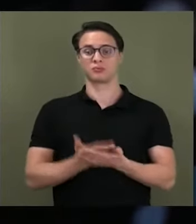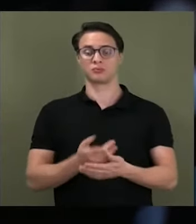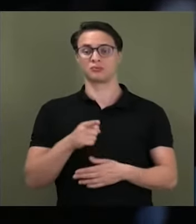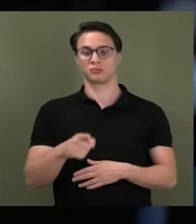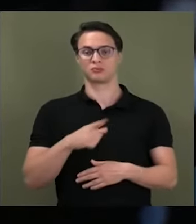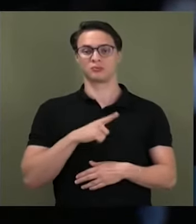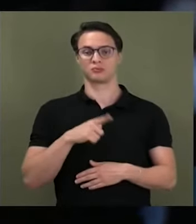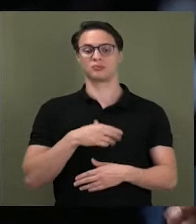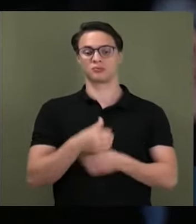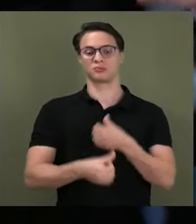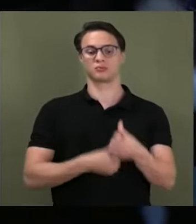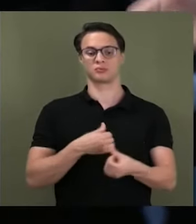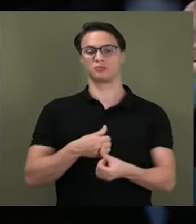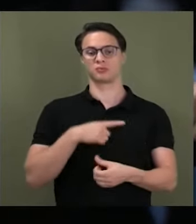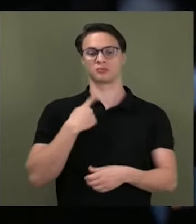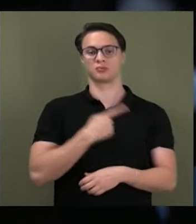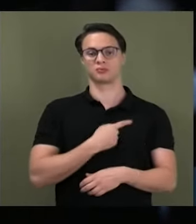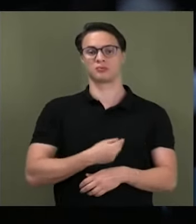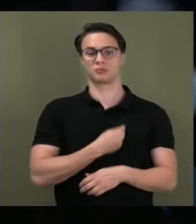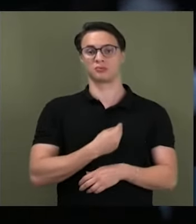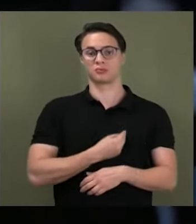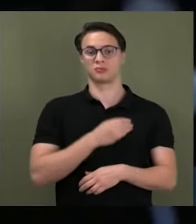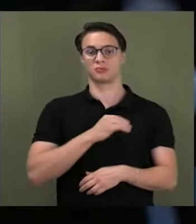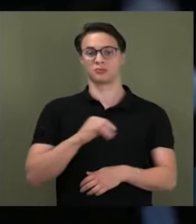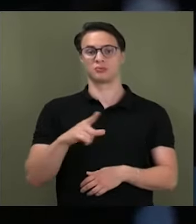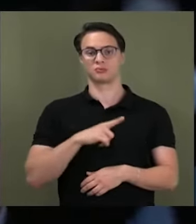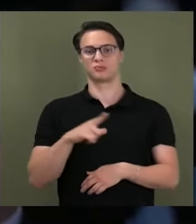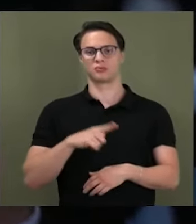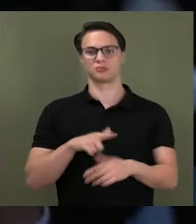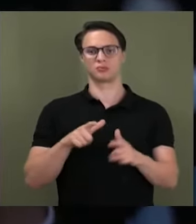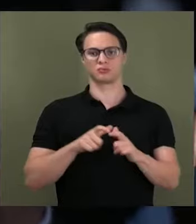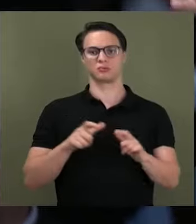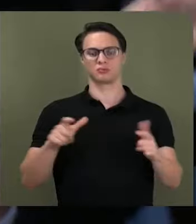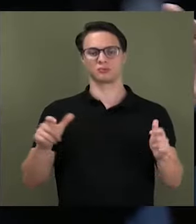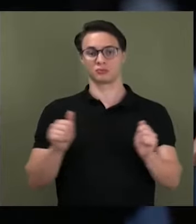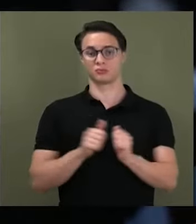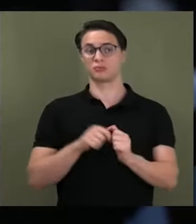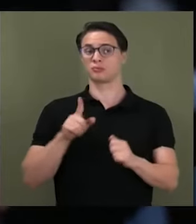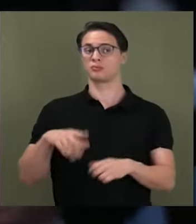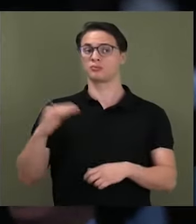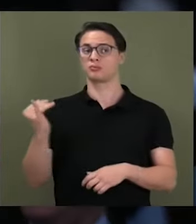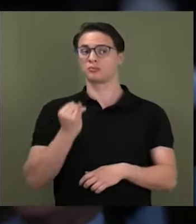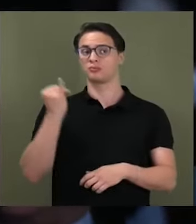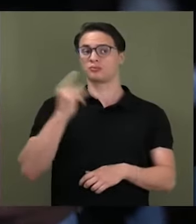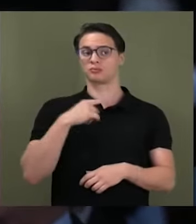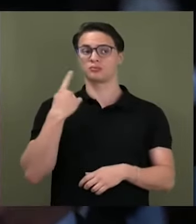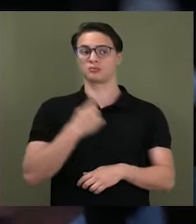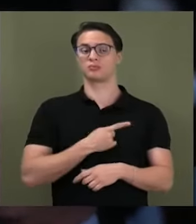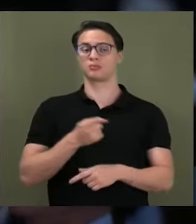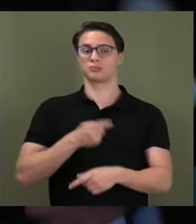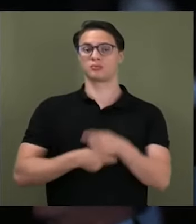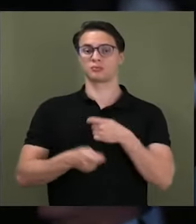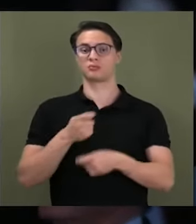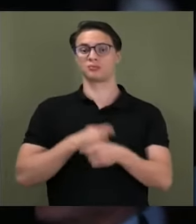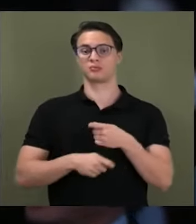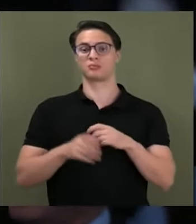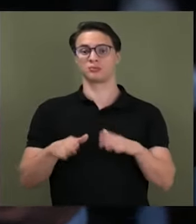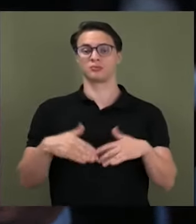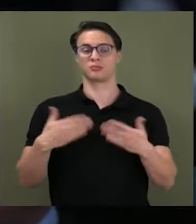nesse semestre que nós estamos vivendo, se teve um crescimento importante da nossa economia. Então, assim, a